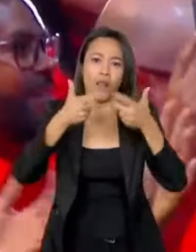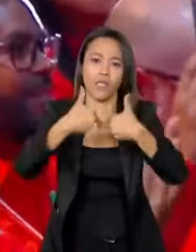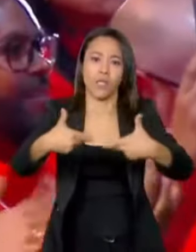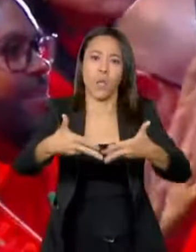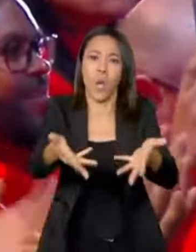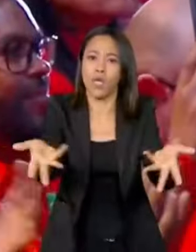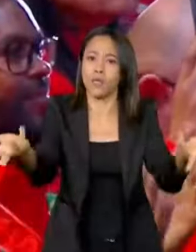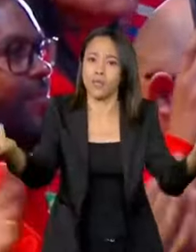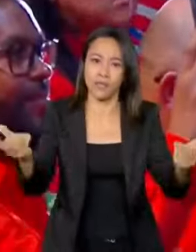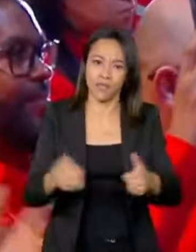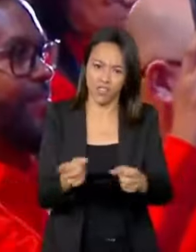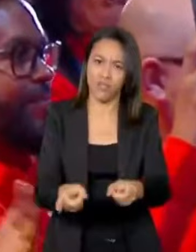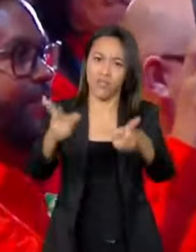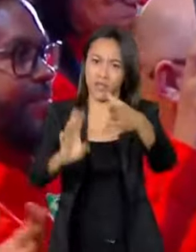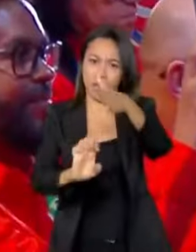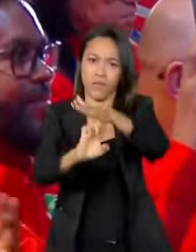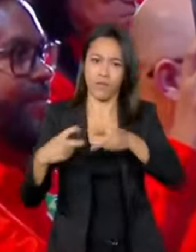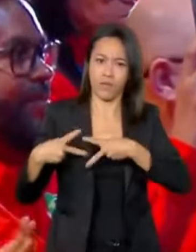Porque